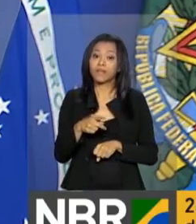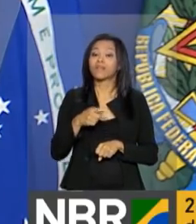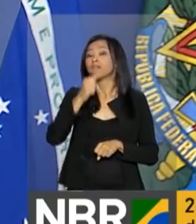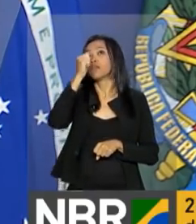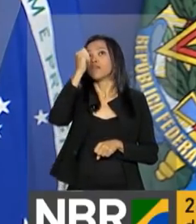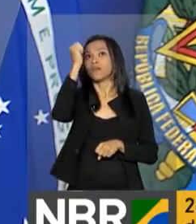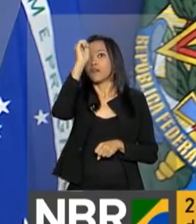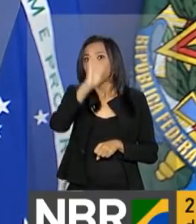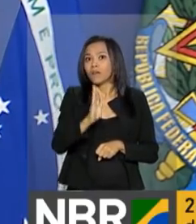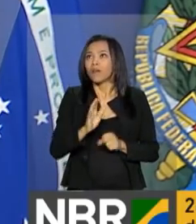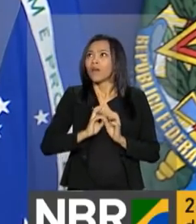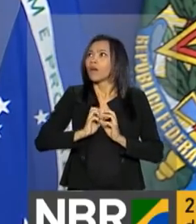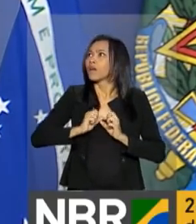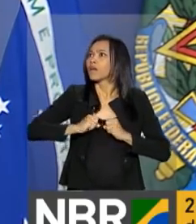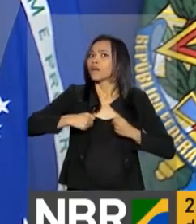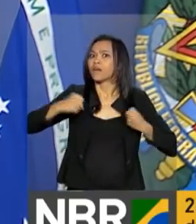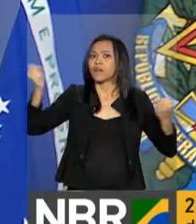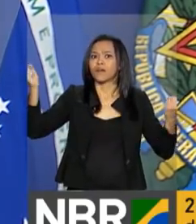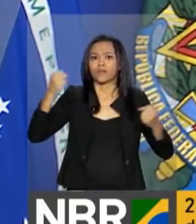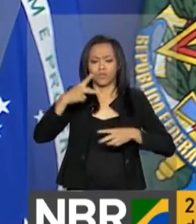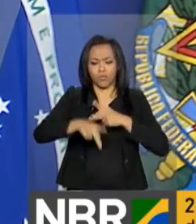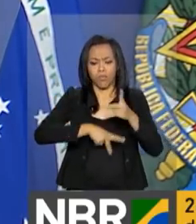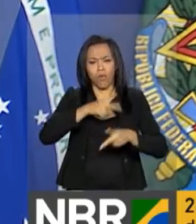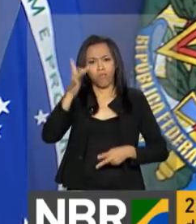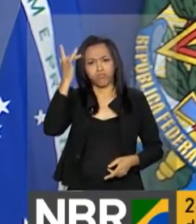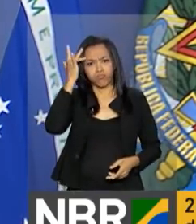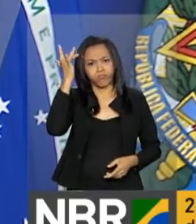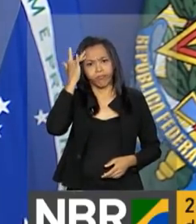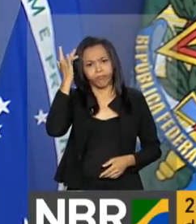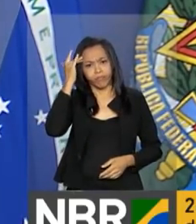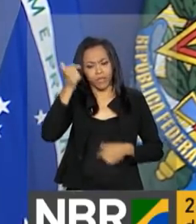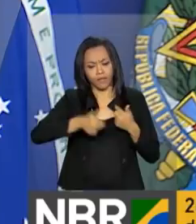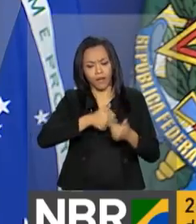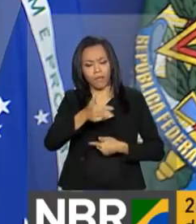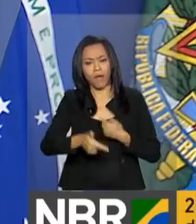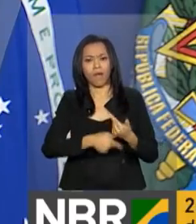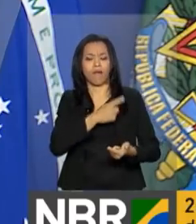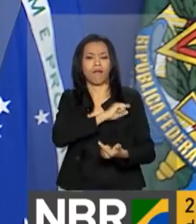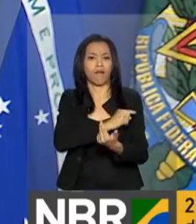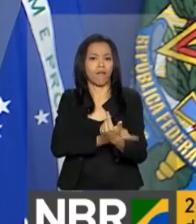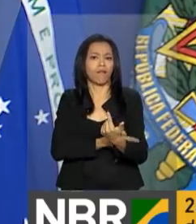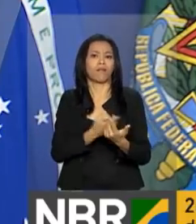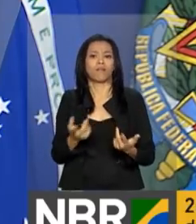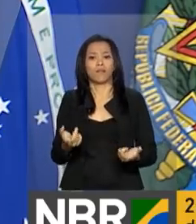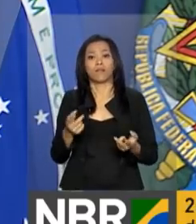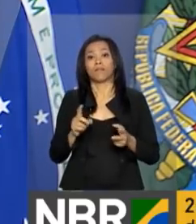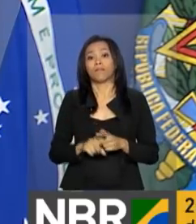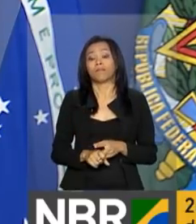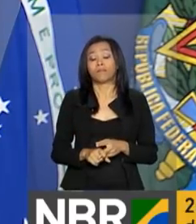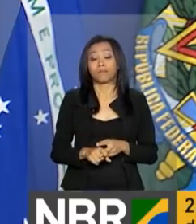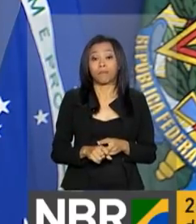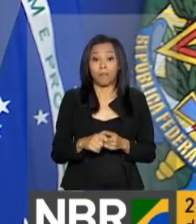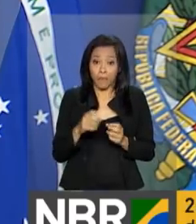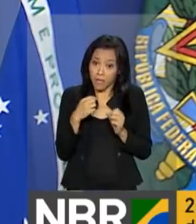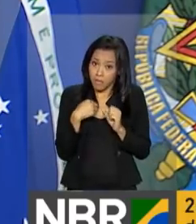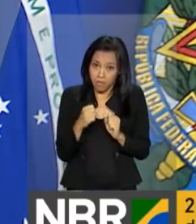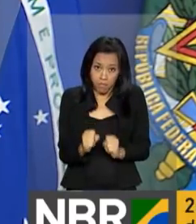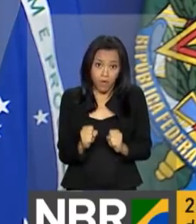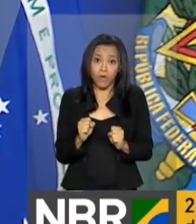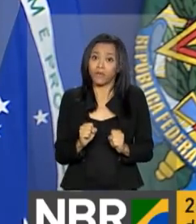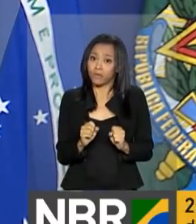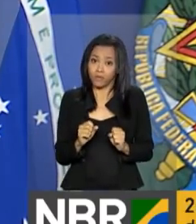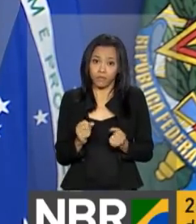tem um grande povo é um povo talentoso trabalhador tem recursos nacionais extraordinárias e pode muito